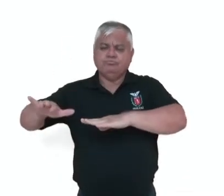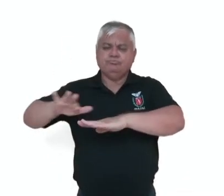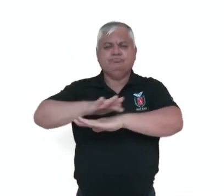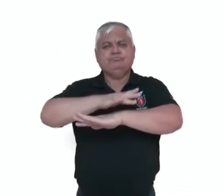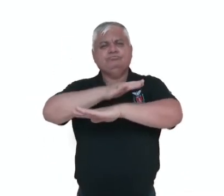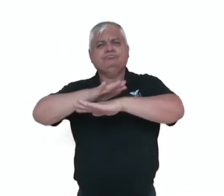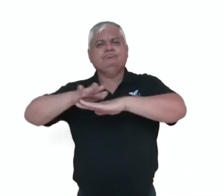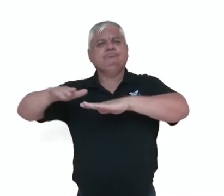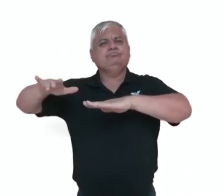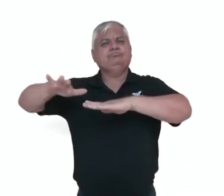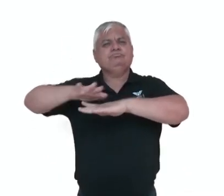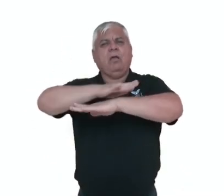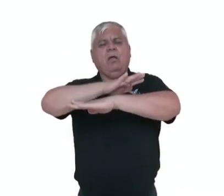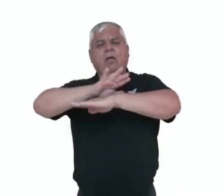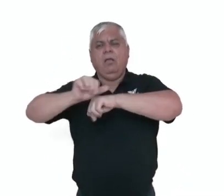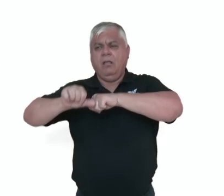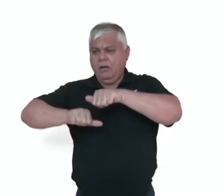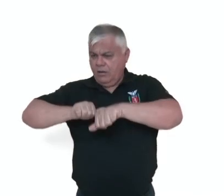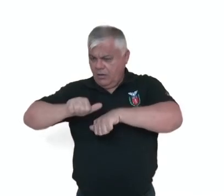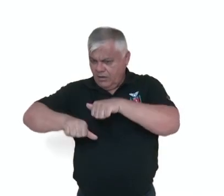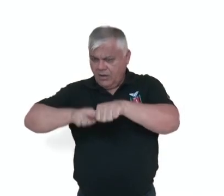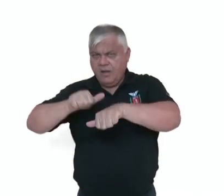anos. Beneficiamento de carvão